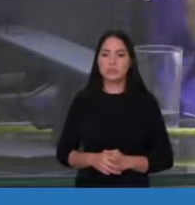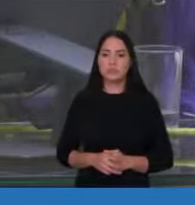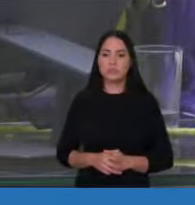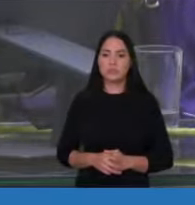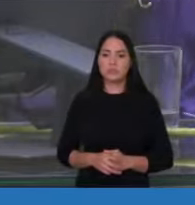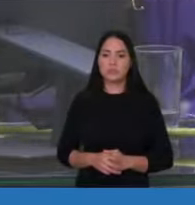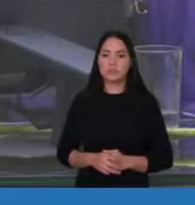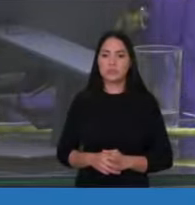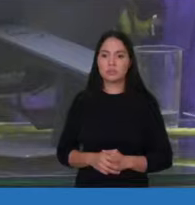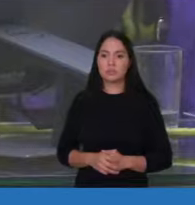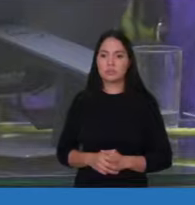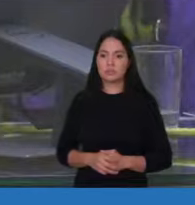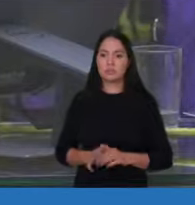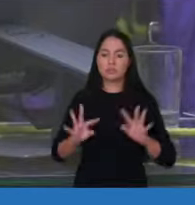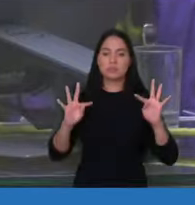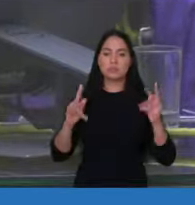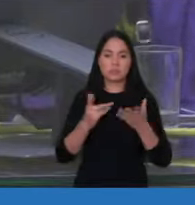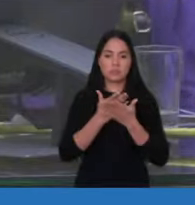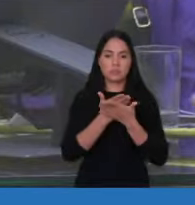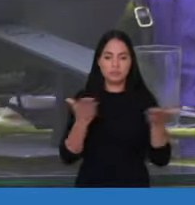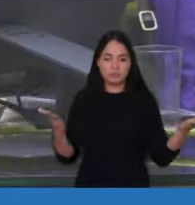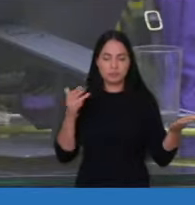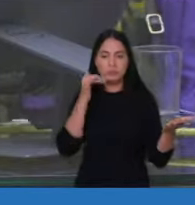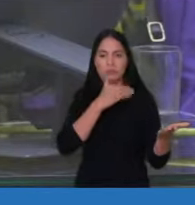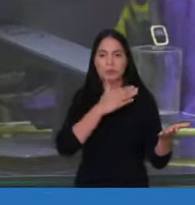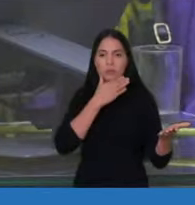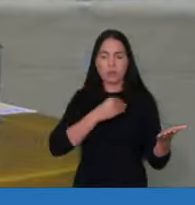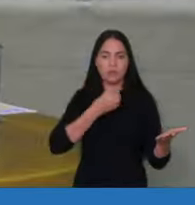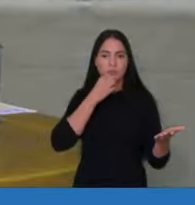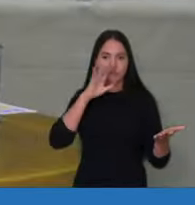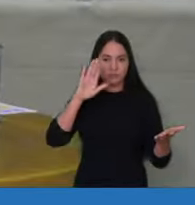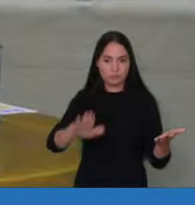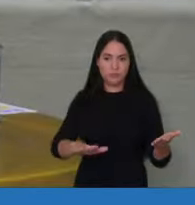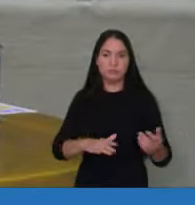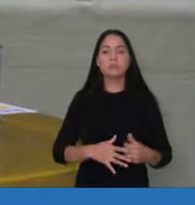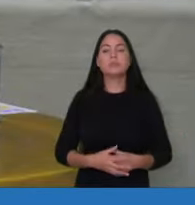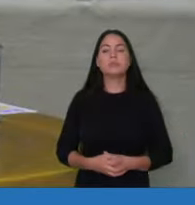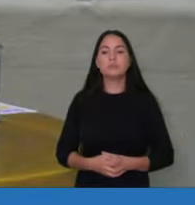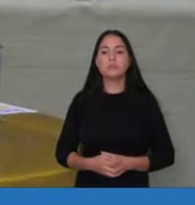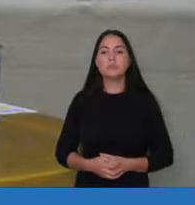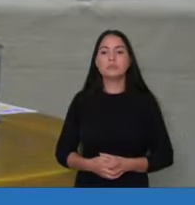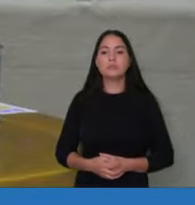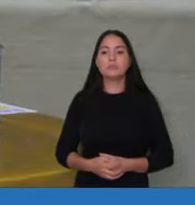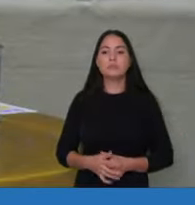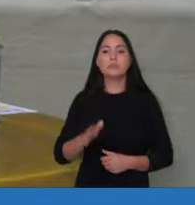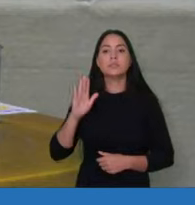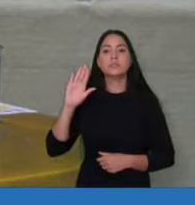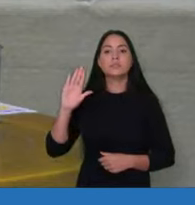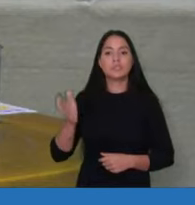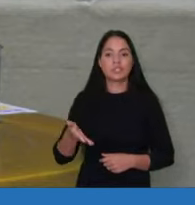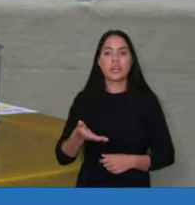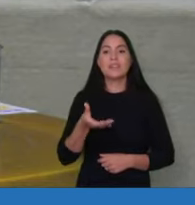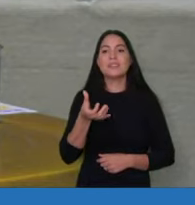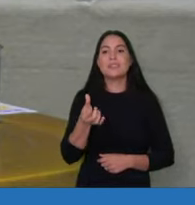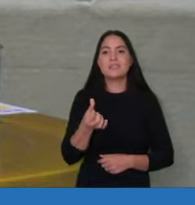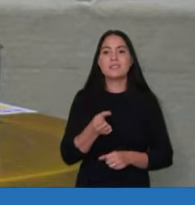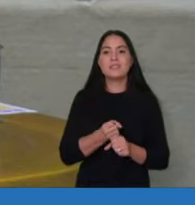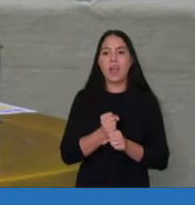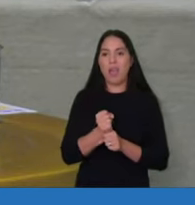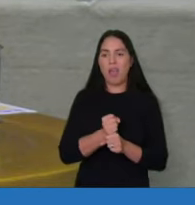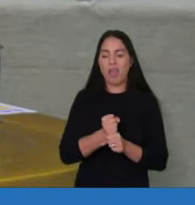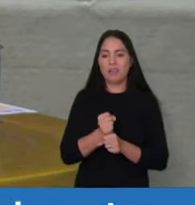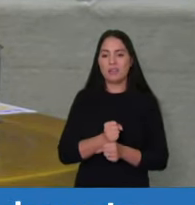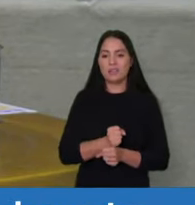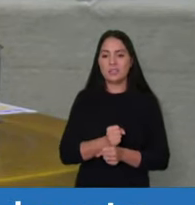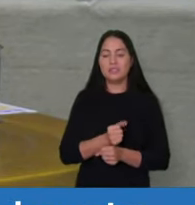Boa tarde a todas e todos. São 6 anos e 12 dias